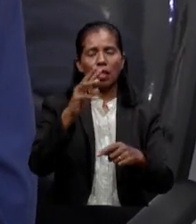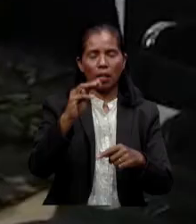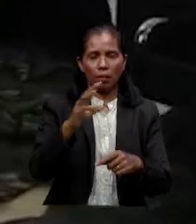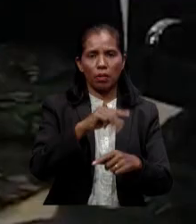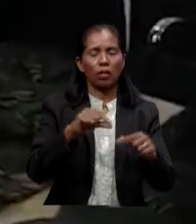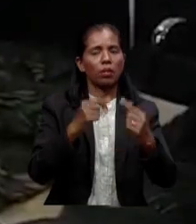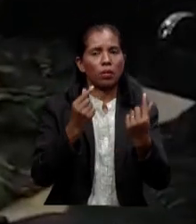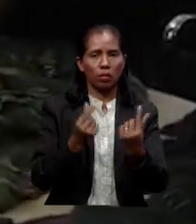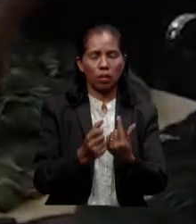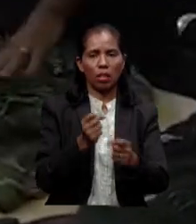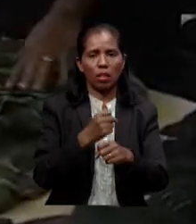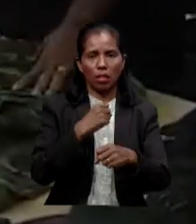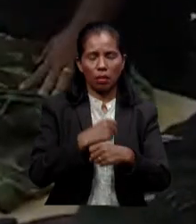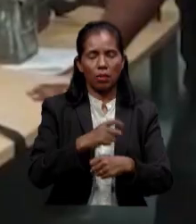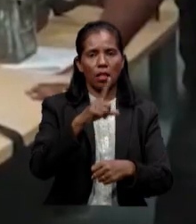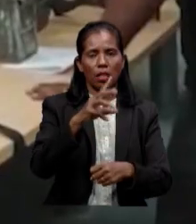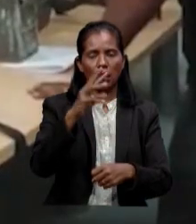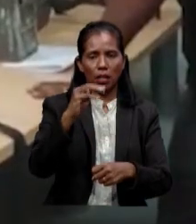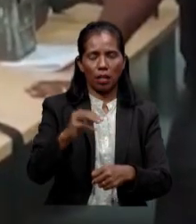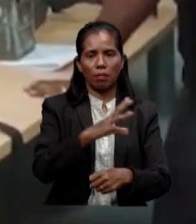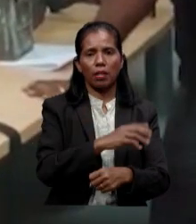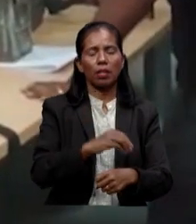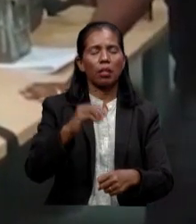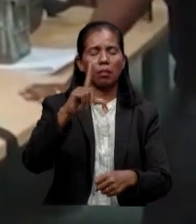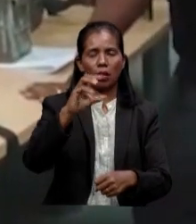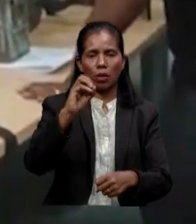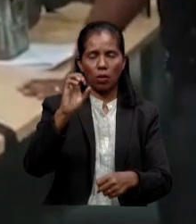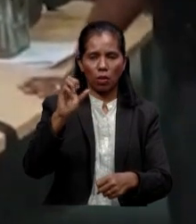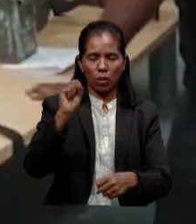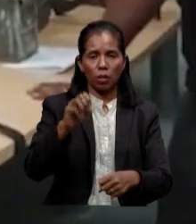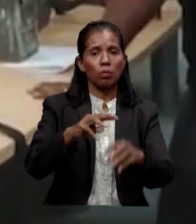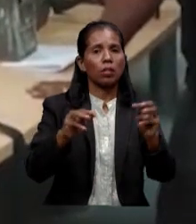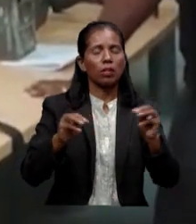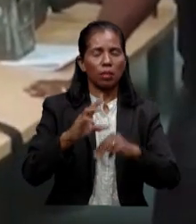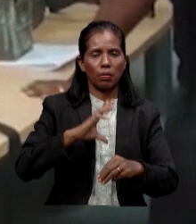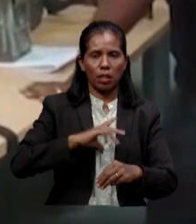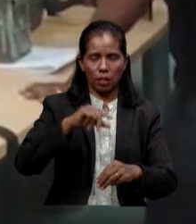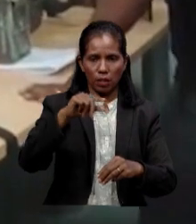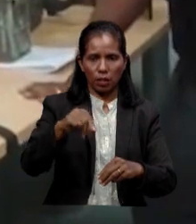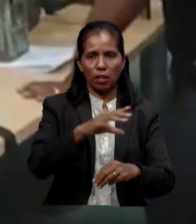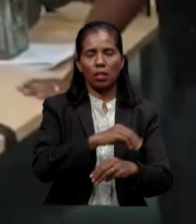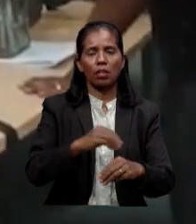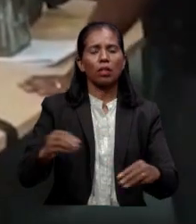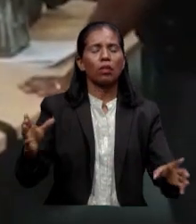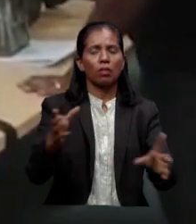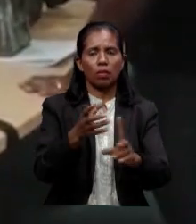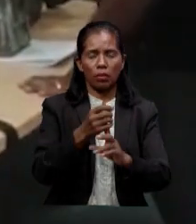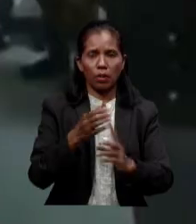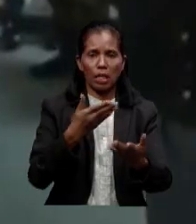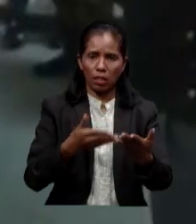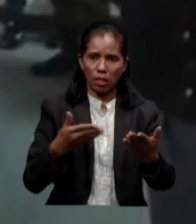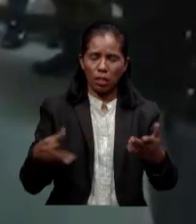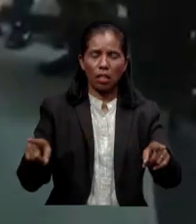equipa conjunta halo busca BLM ni residência e halo es, município Likisa, tambe equipa busca prende on objeto balun ne